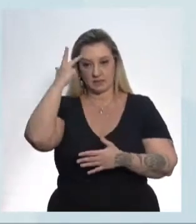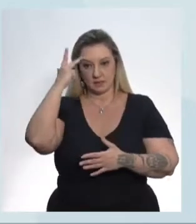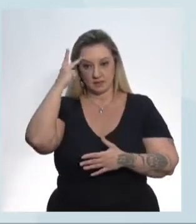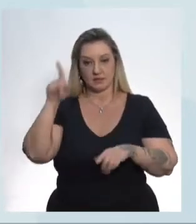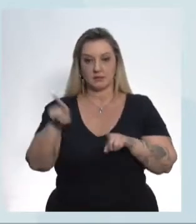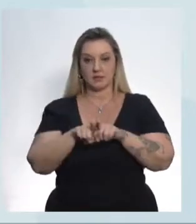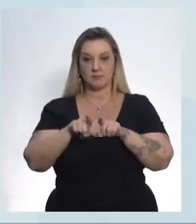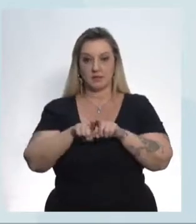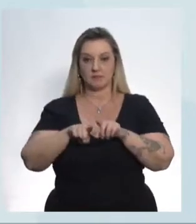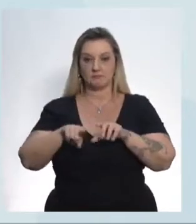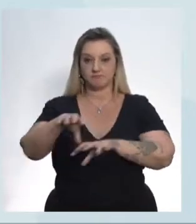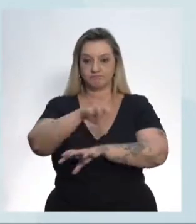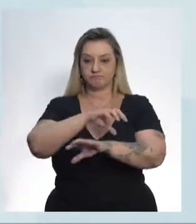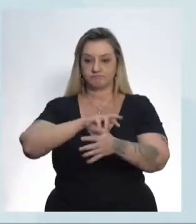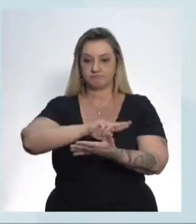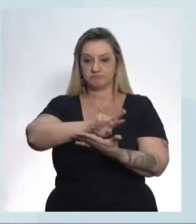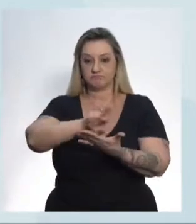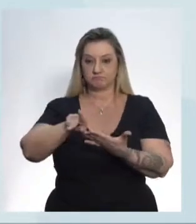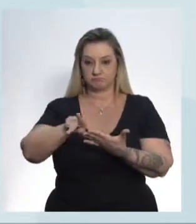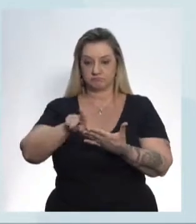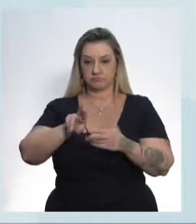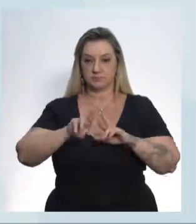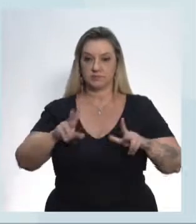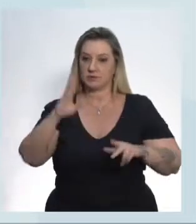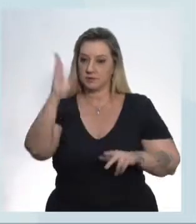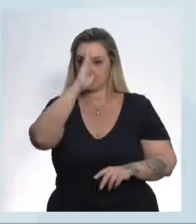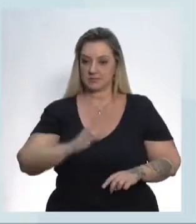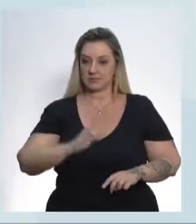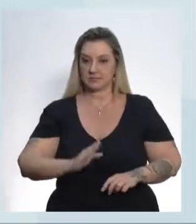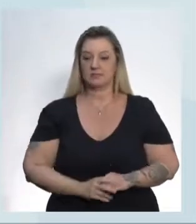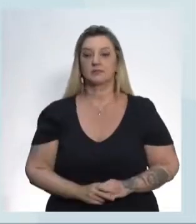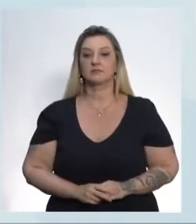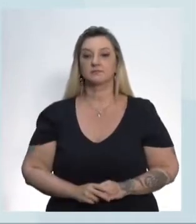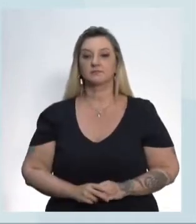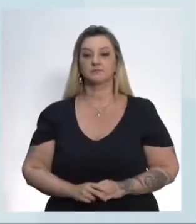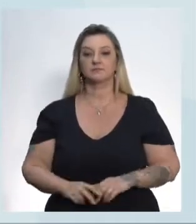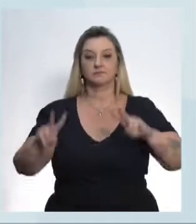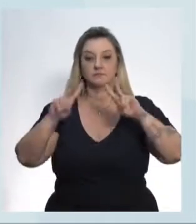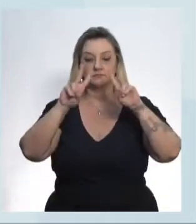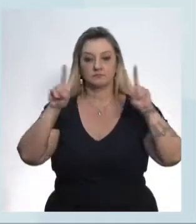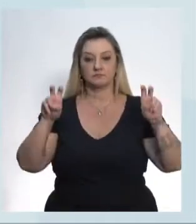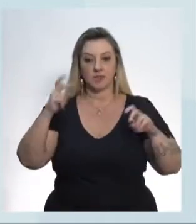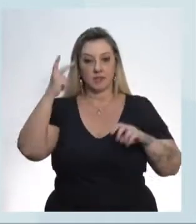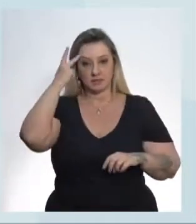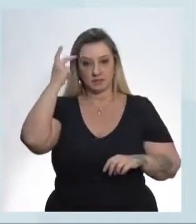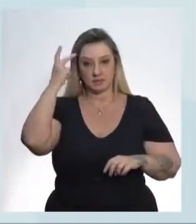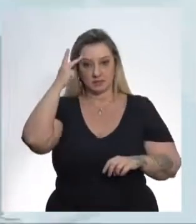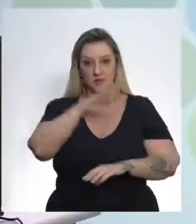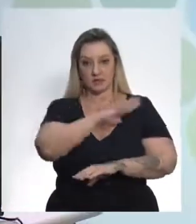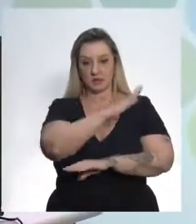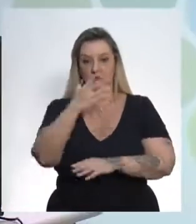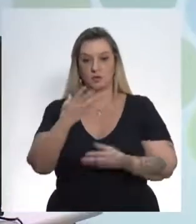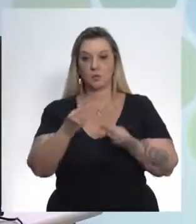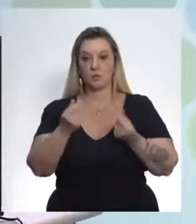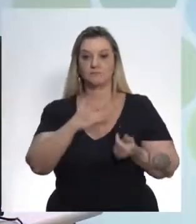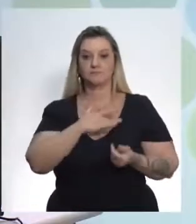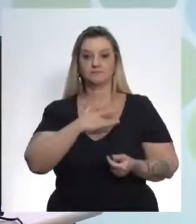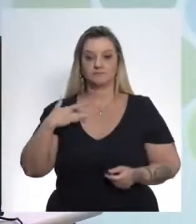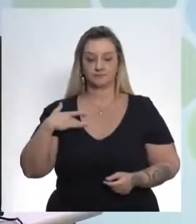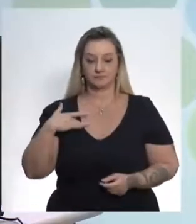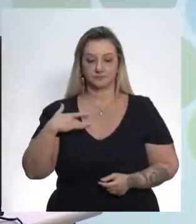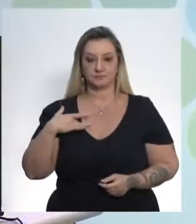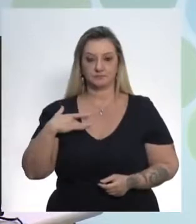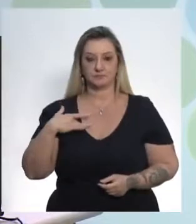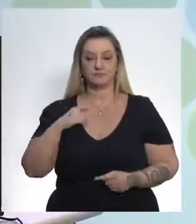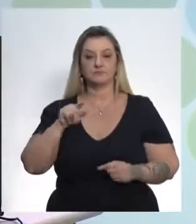biodiversidade nos diversos biomas brasileiros. A unidade temática é natureza, ambientes e qualidade de vida, e